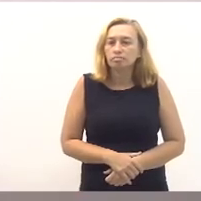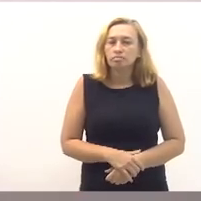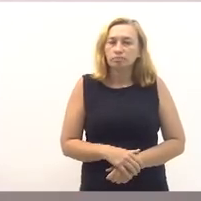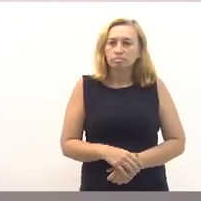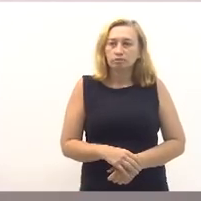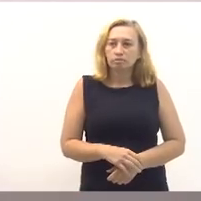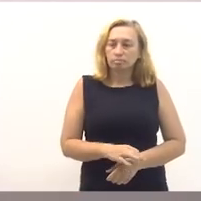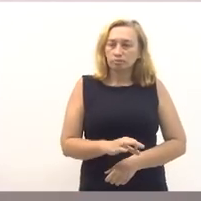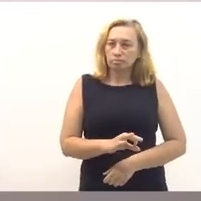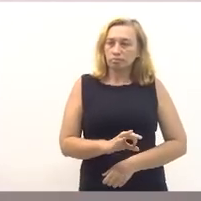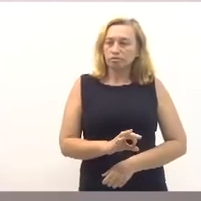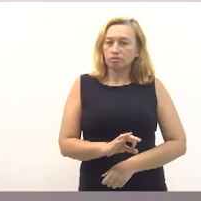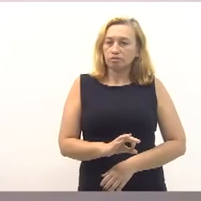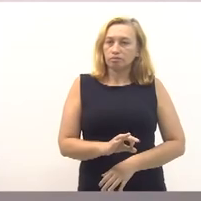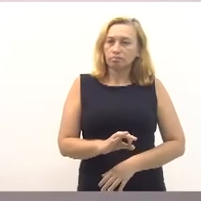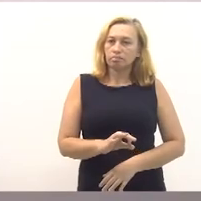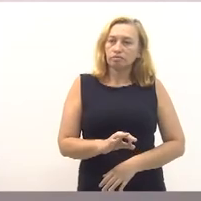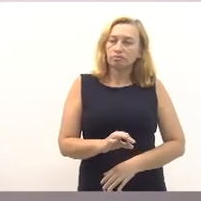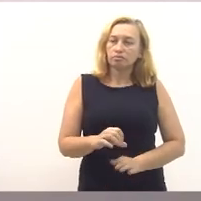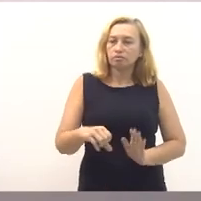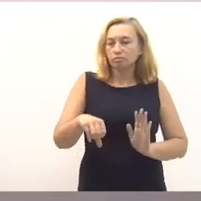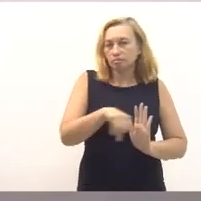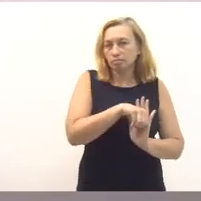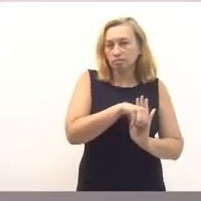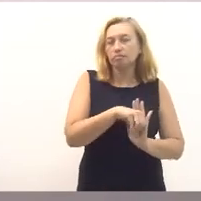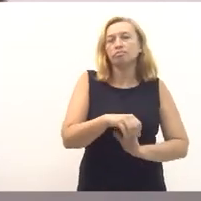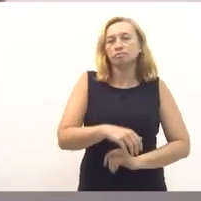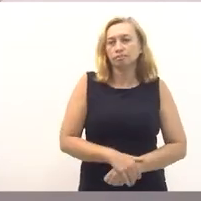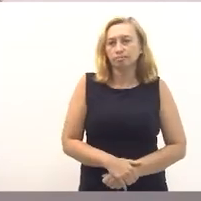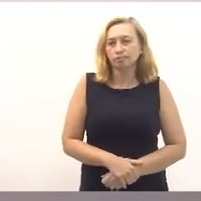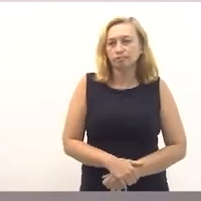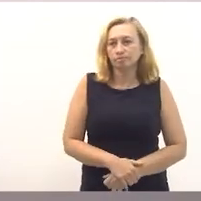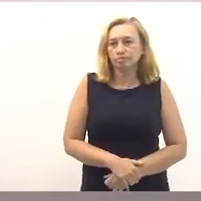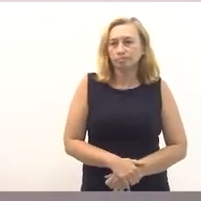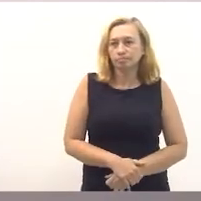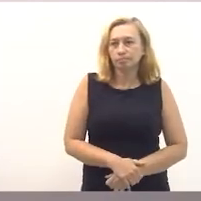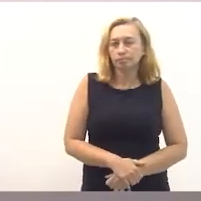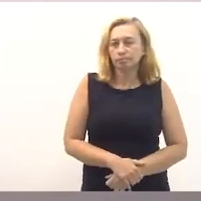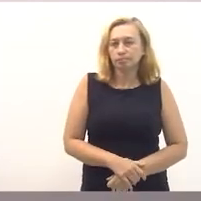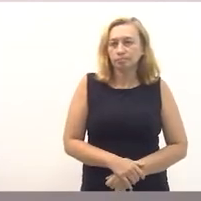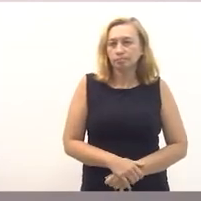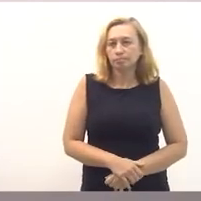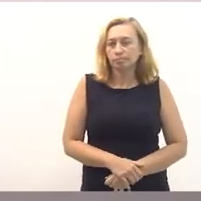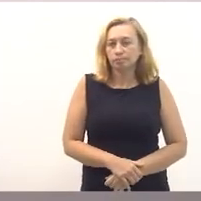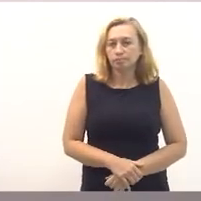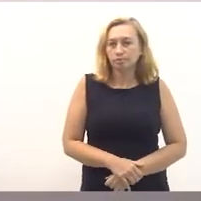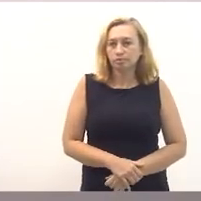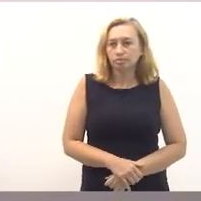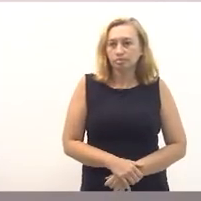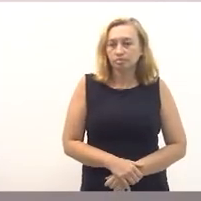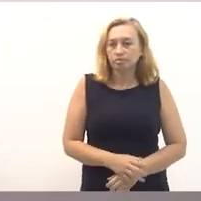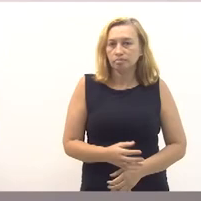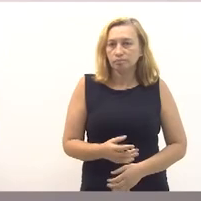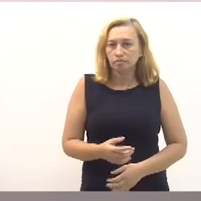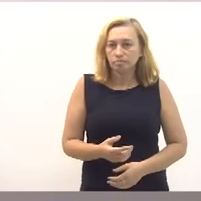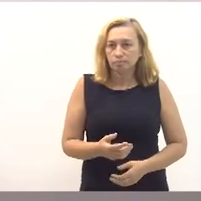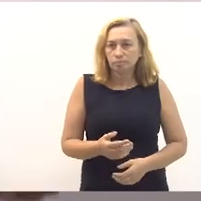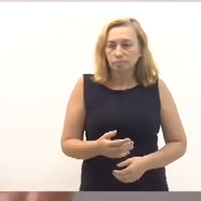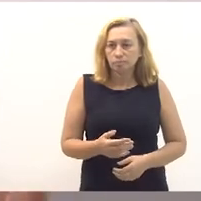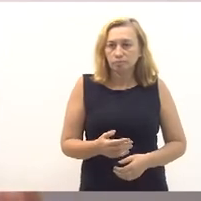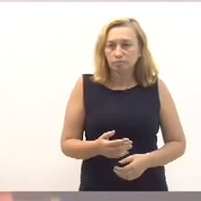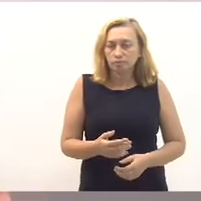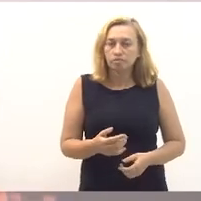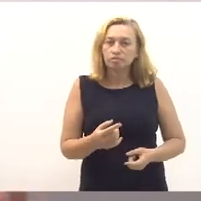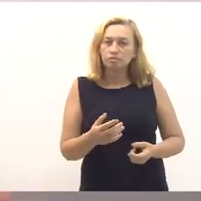Eu não não gosto de criminalizar a gente pessoas eu gosto de pegar é a